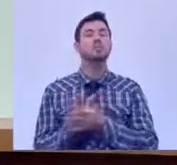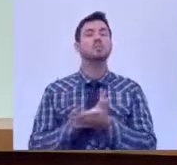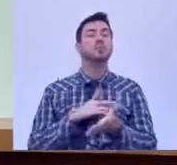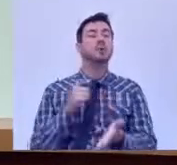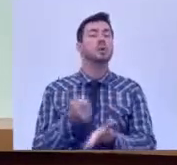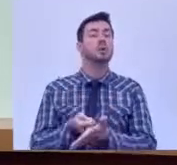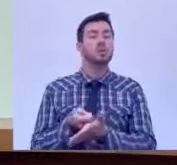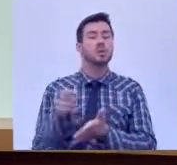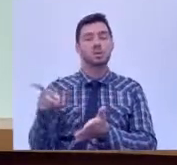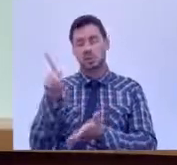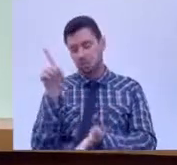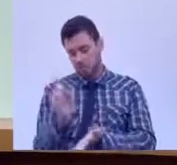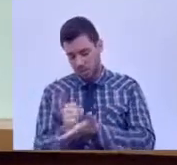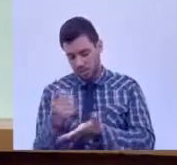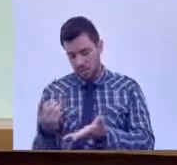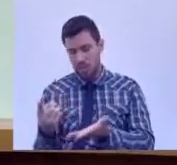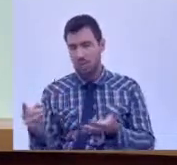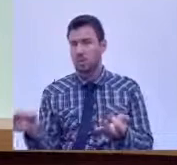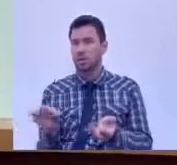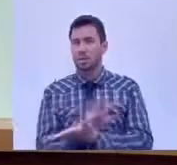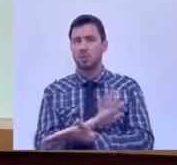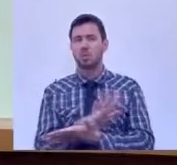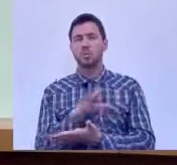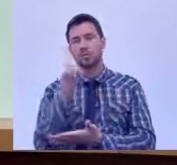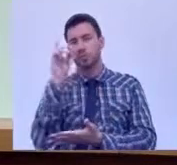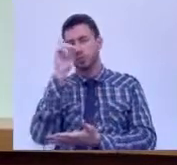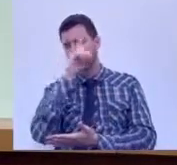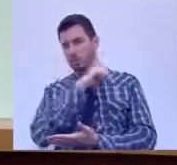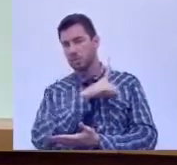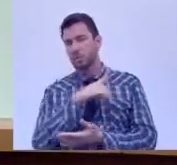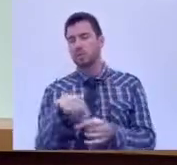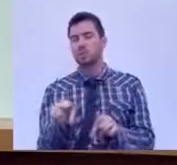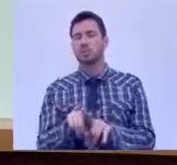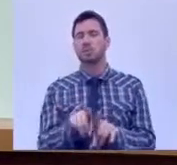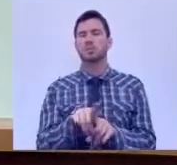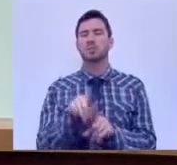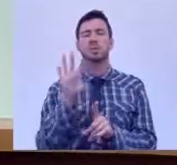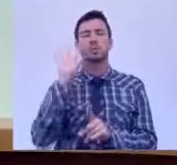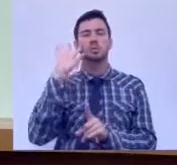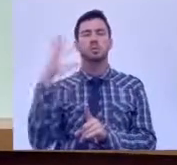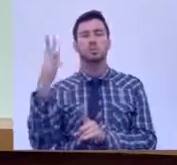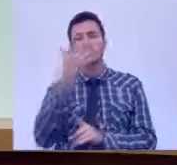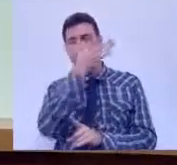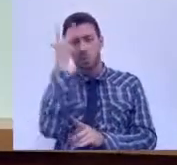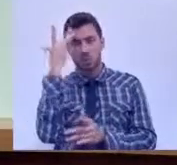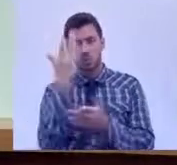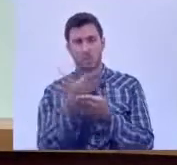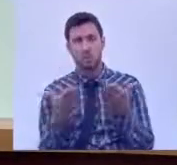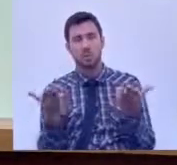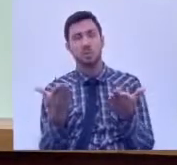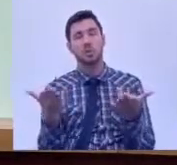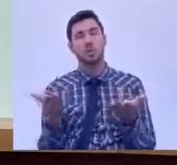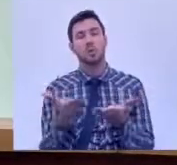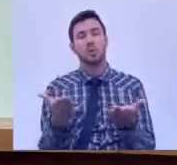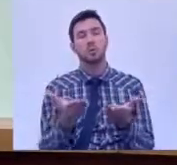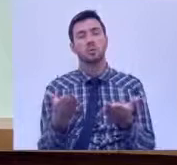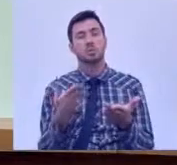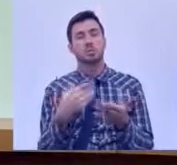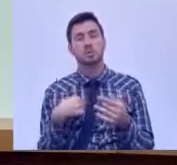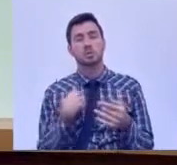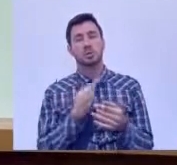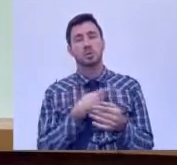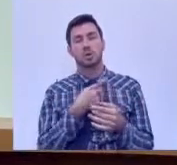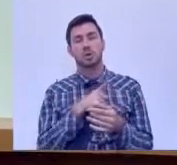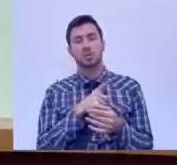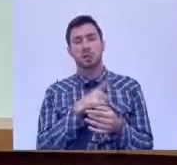esse decreto, vereador Jesus, acabou dificultando a situação das pessoas. E hoje, por coincidência, nós